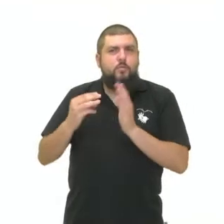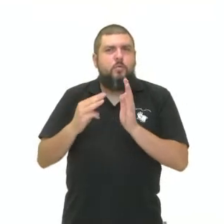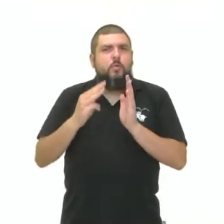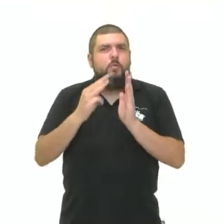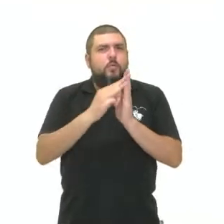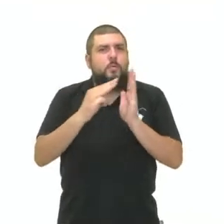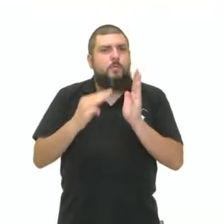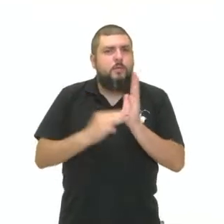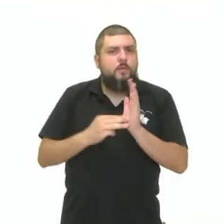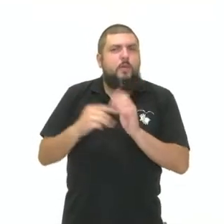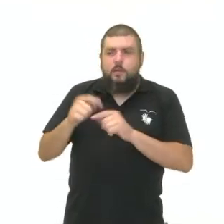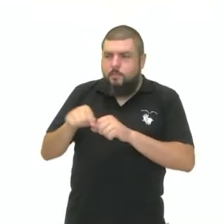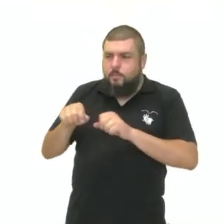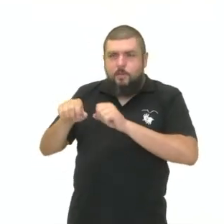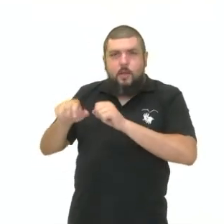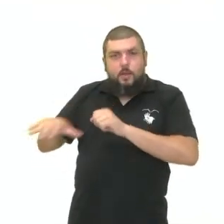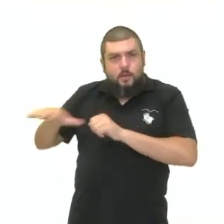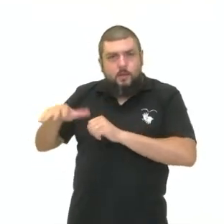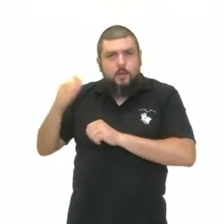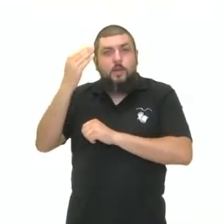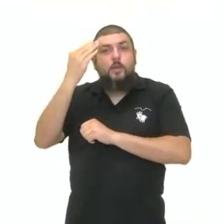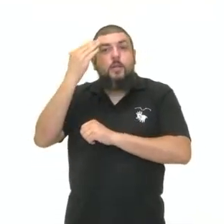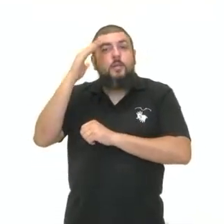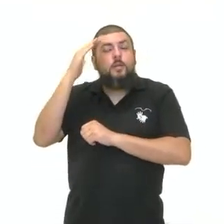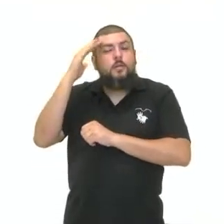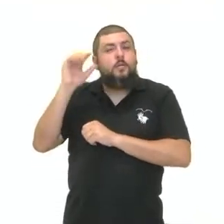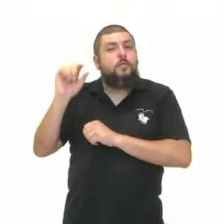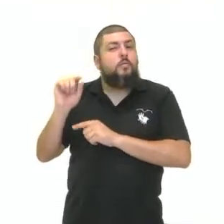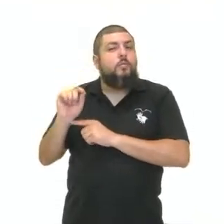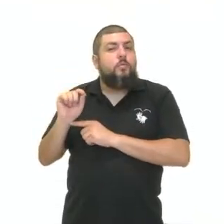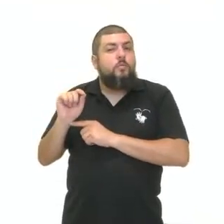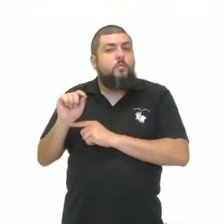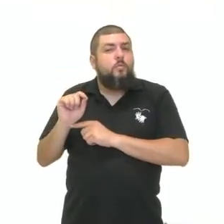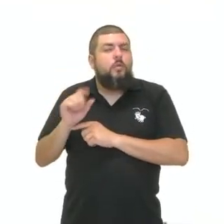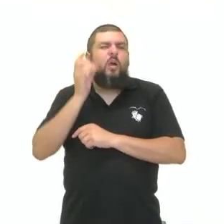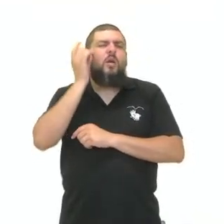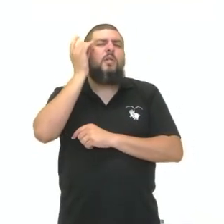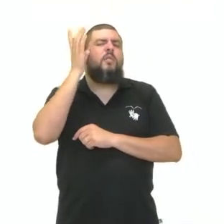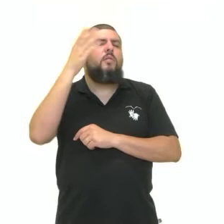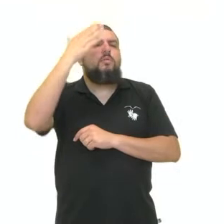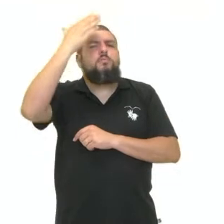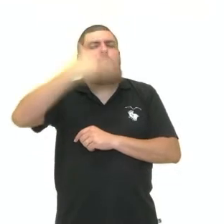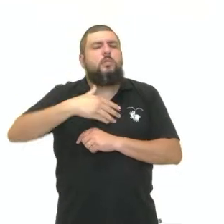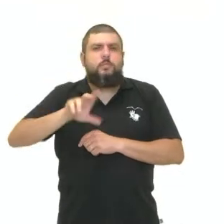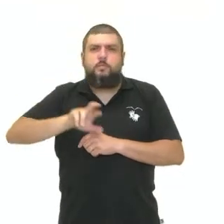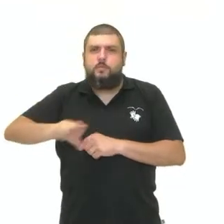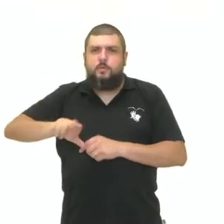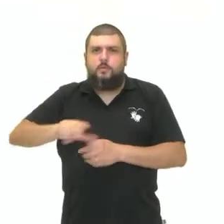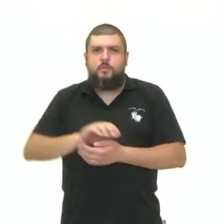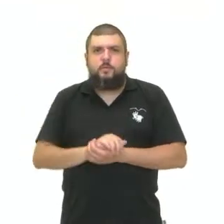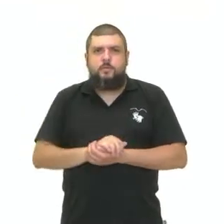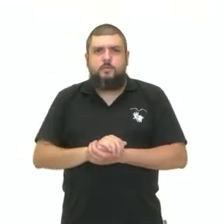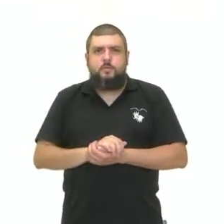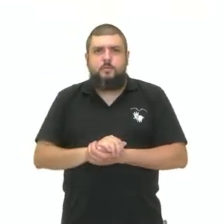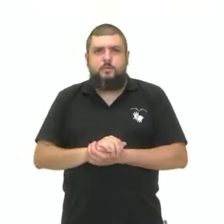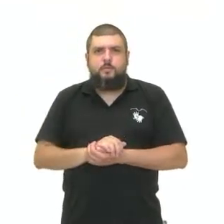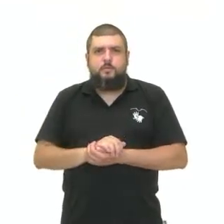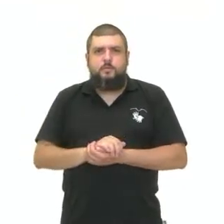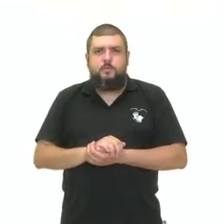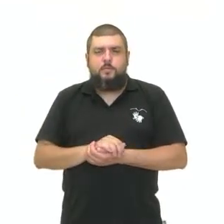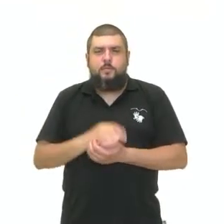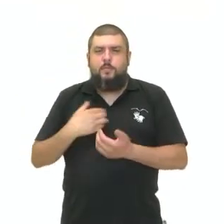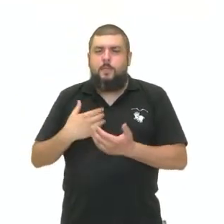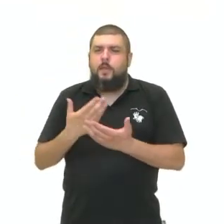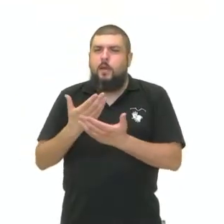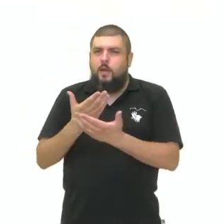demonstradas, até para eles entenderem que não é simples provar as coisas. A aula se centra em